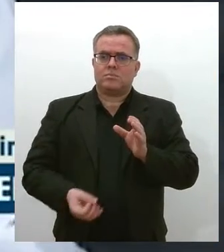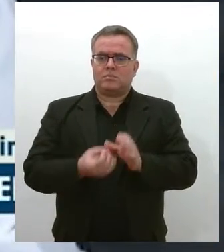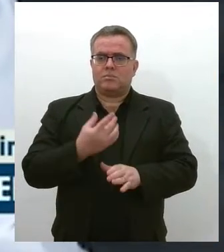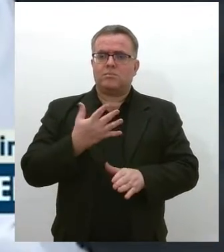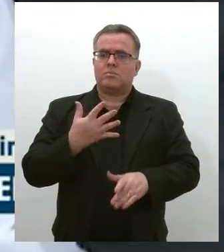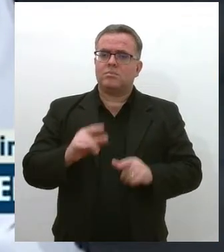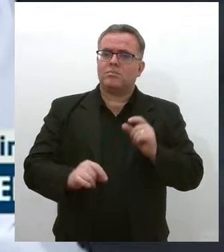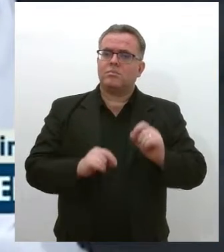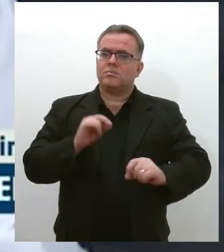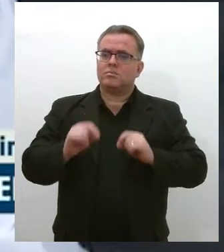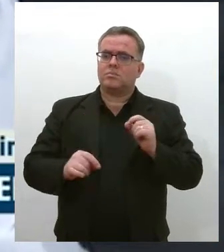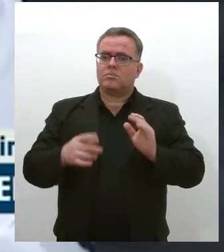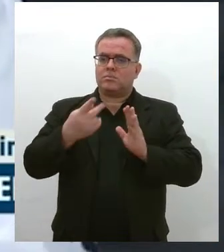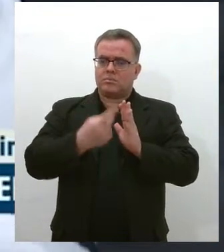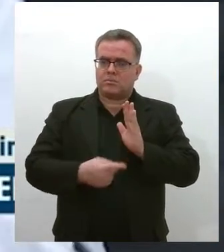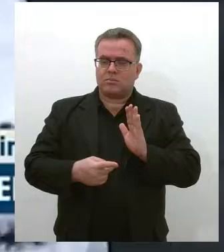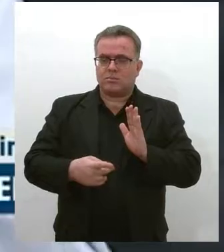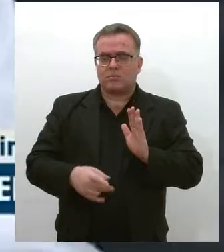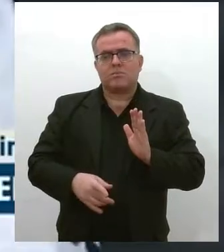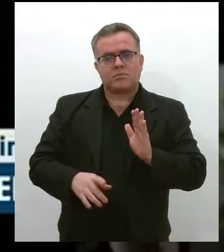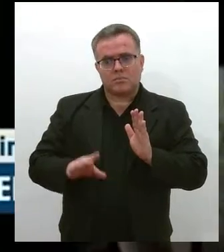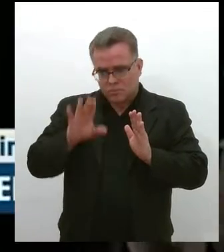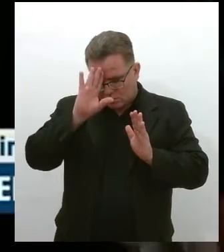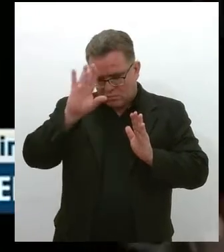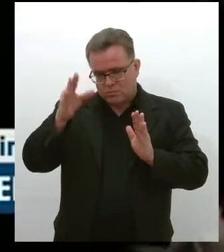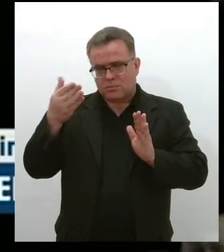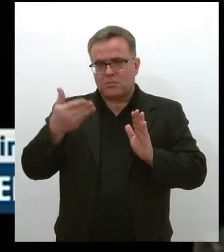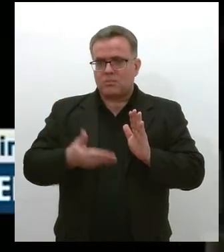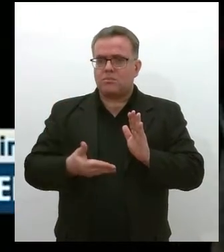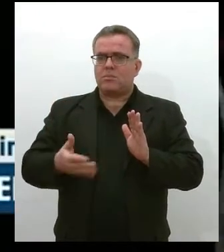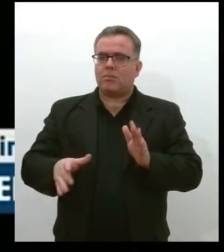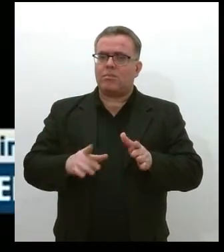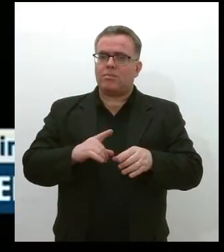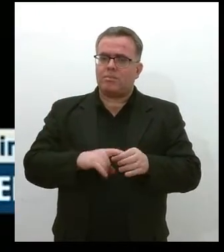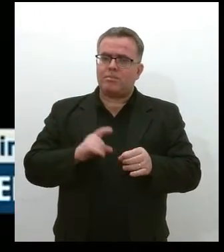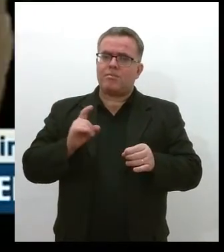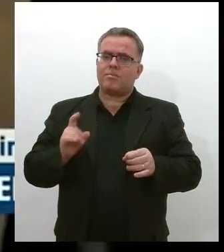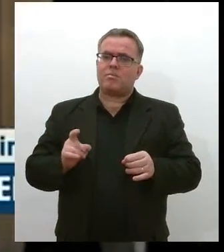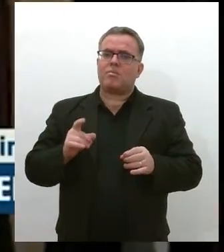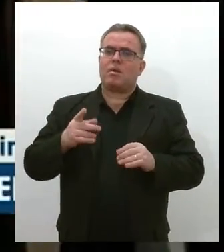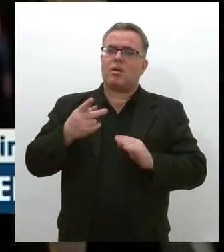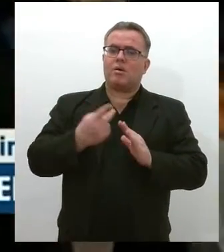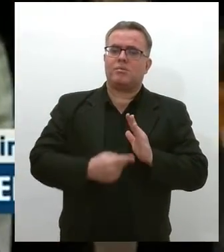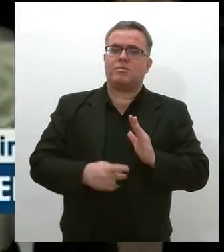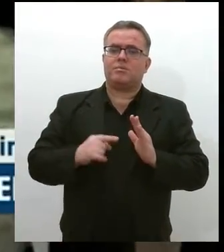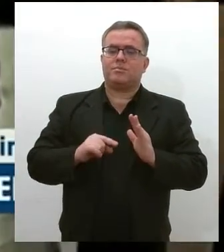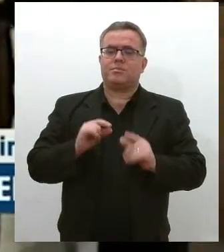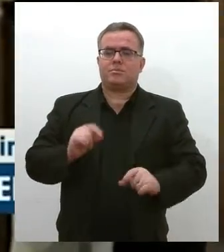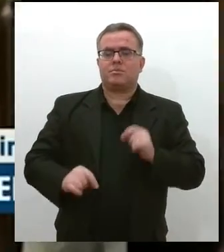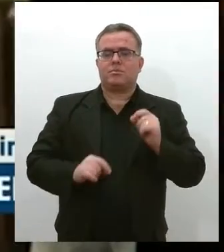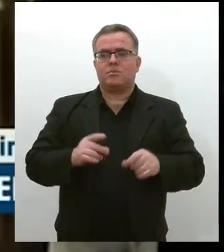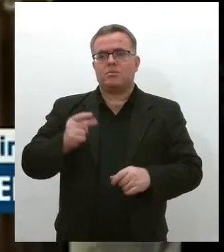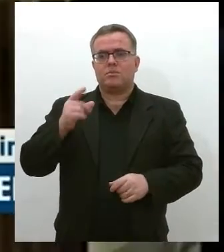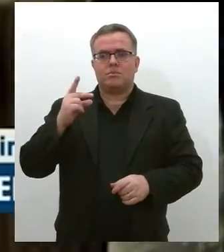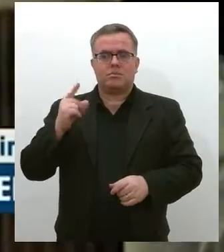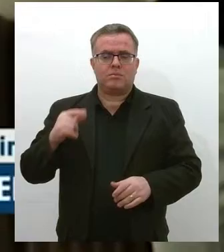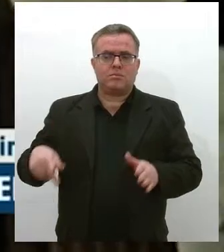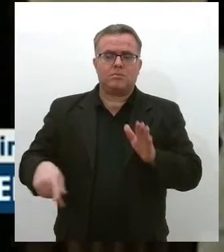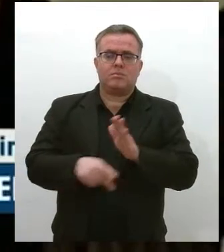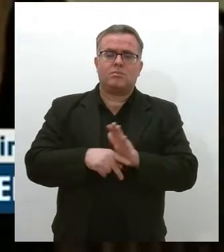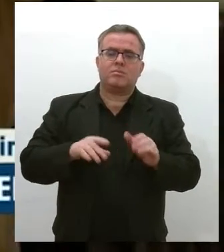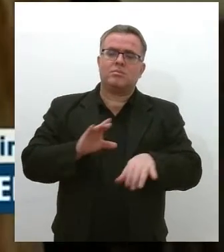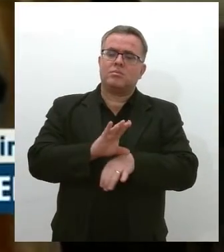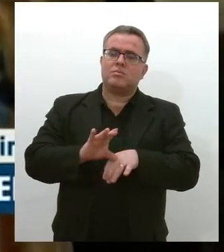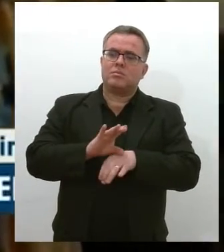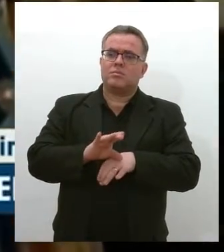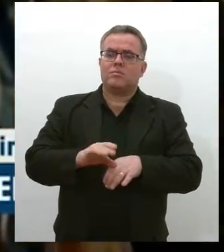projeto vitorioso da independência, que é o projeto da monarquia constitucional no Rio de Janeiro.